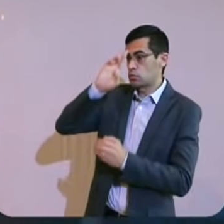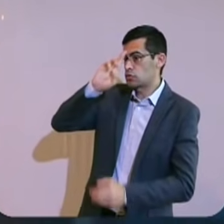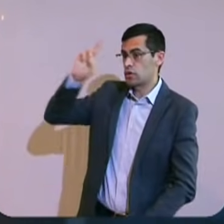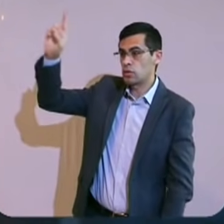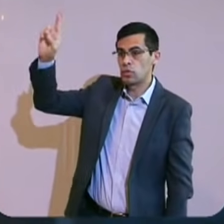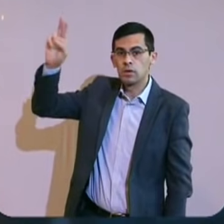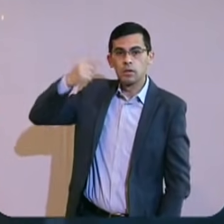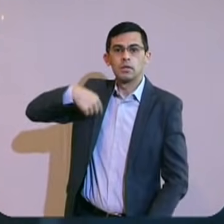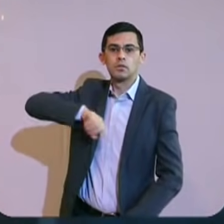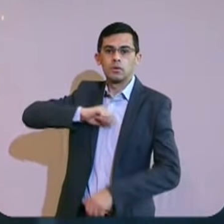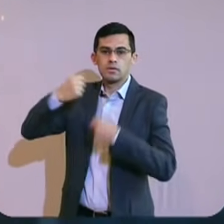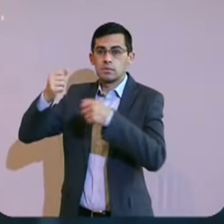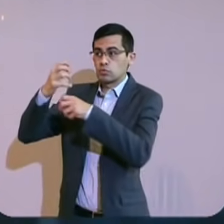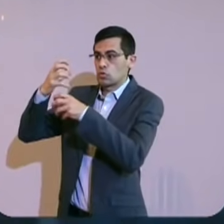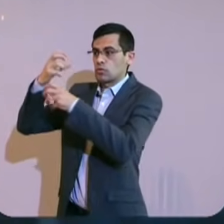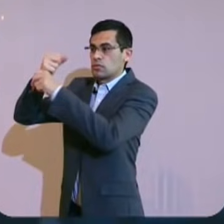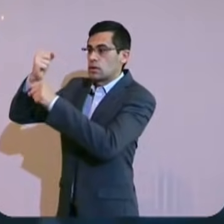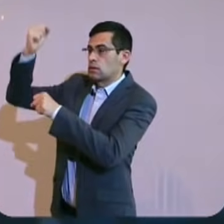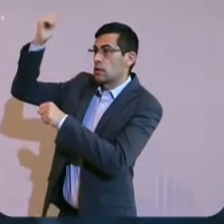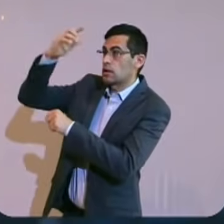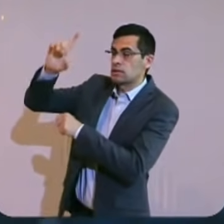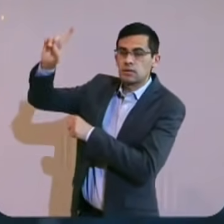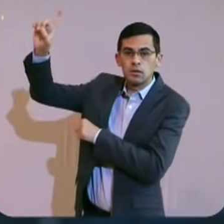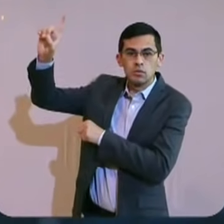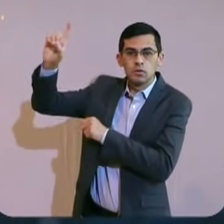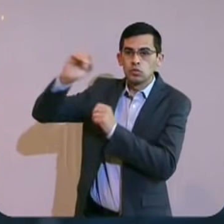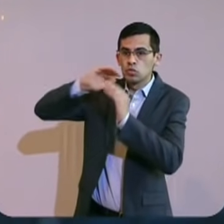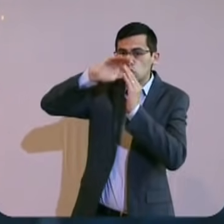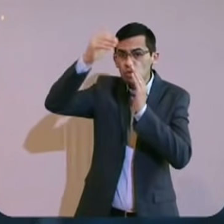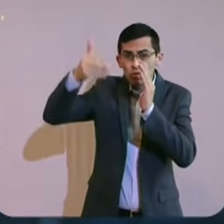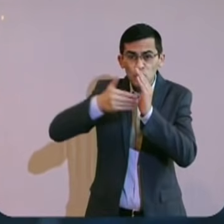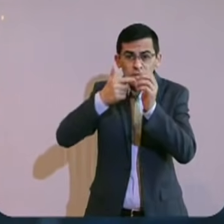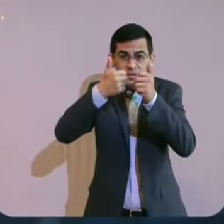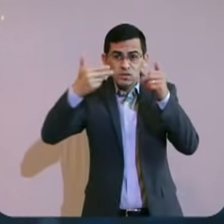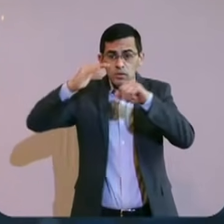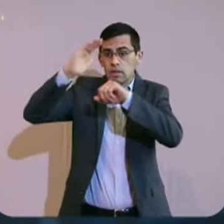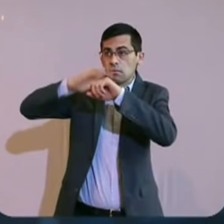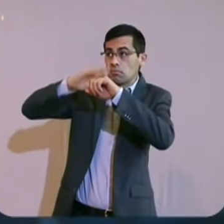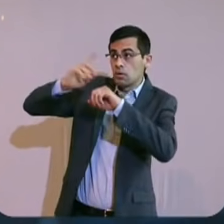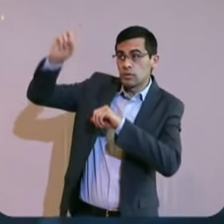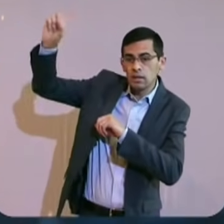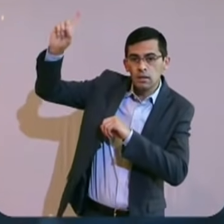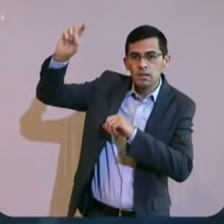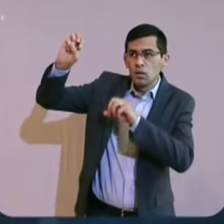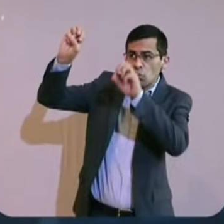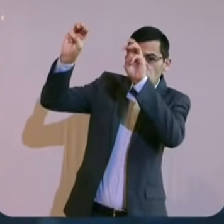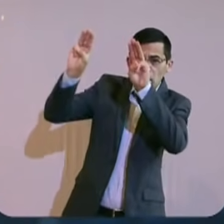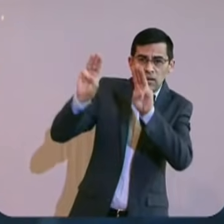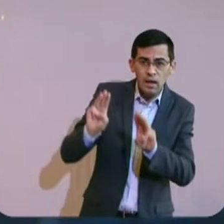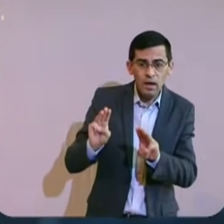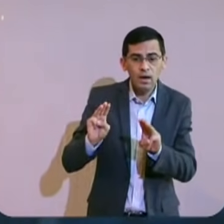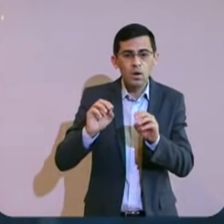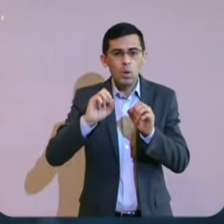gente depende da graça dele. Tudo vem das mãos dele, seja o maná, seja a terra que mana leite